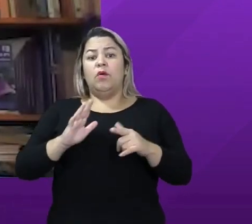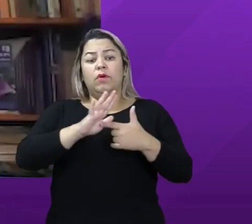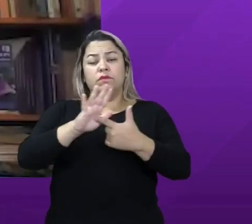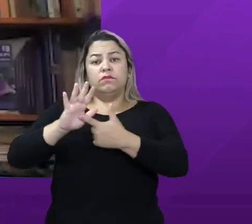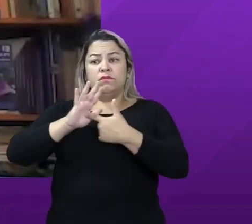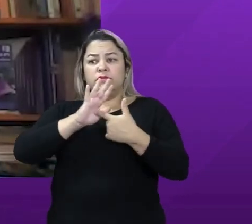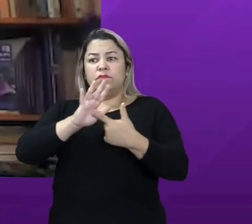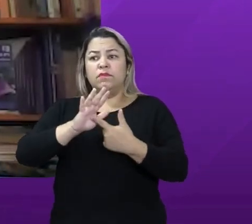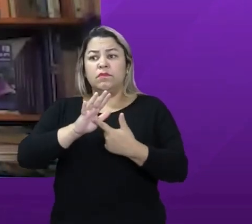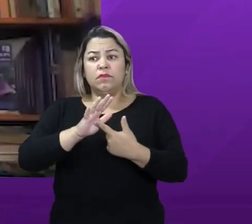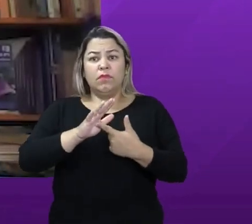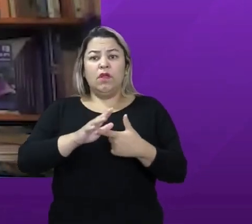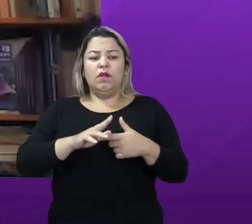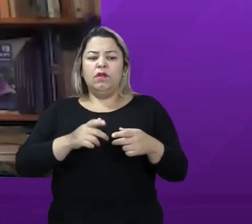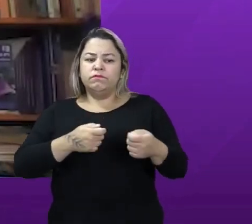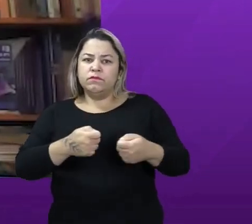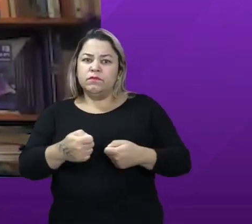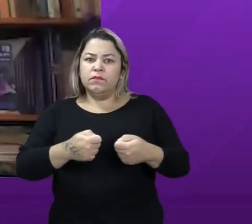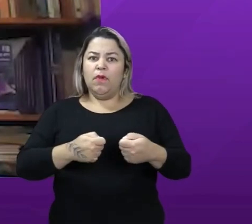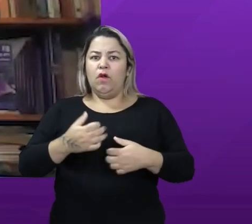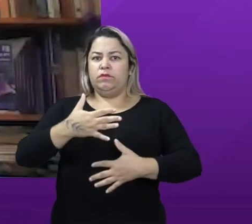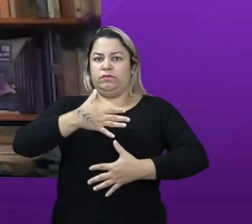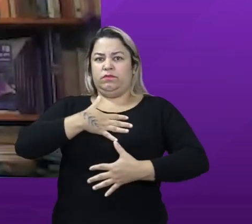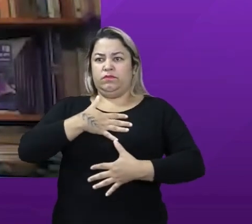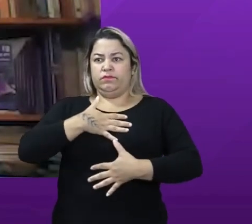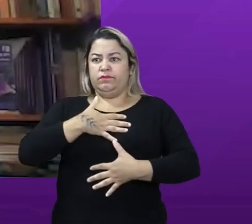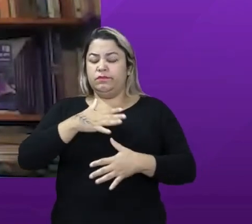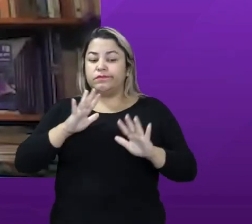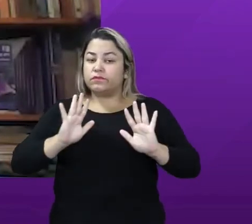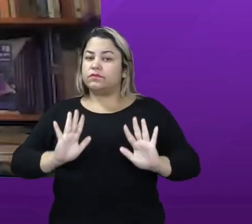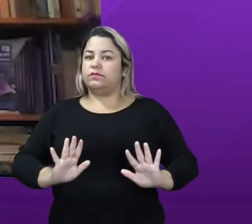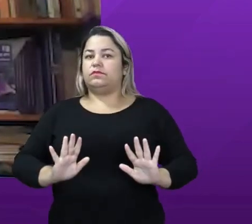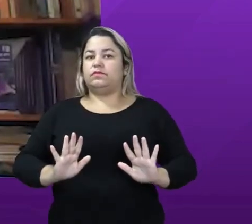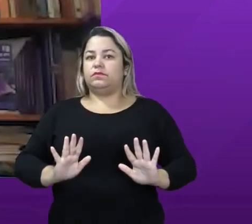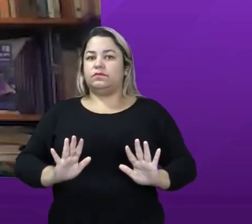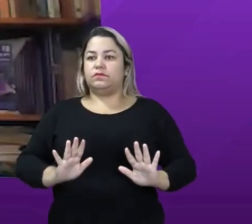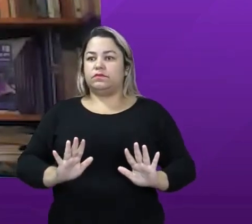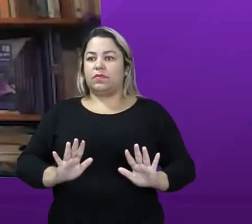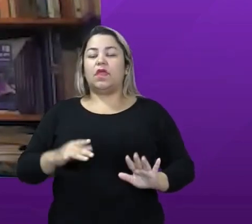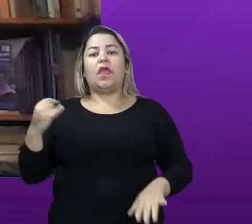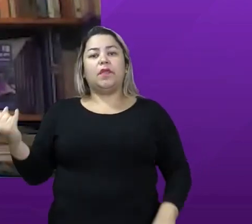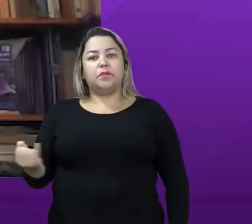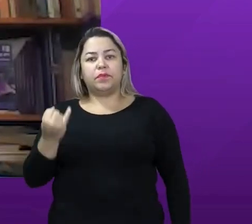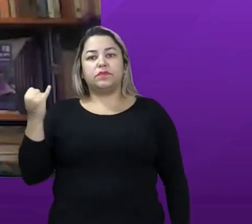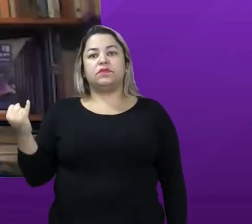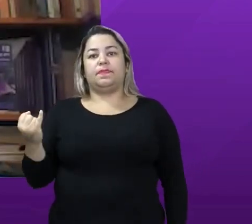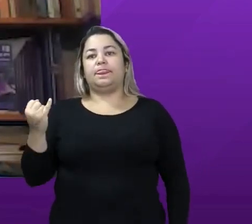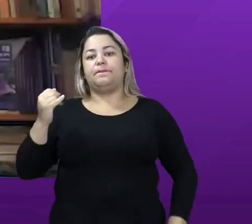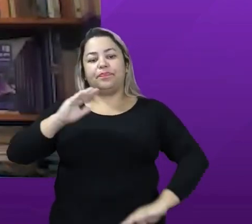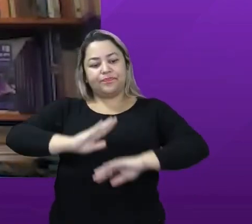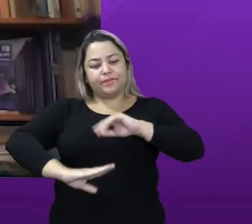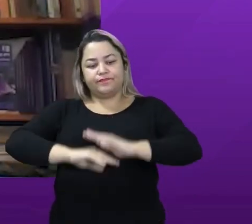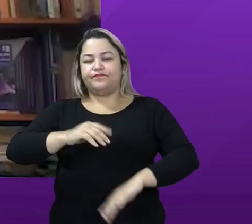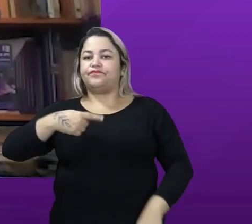uma ponta aguda de controle sobre o nosso corpo. Por isso, é muito importante que a autonomia